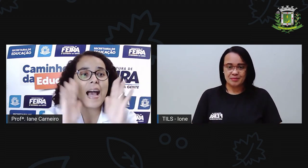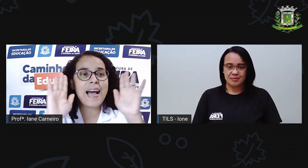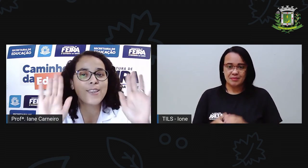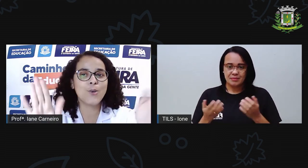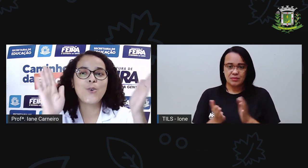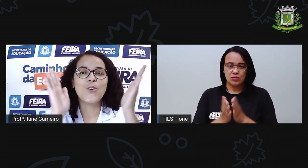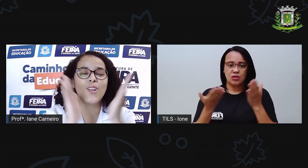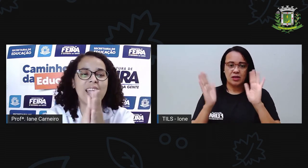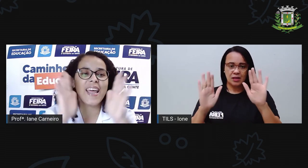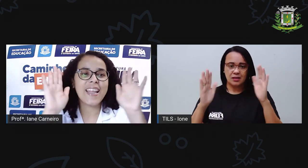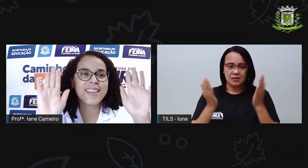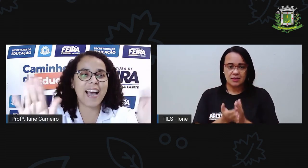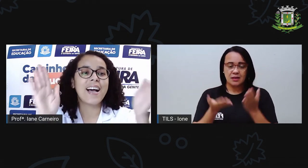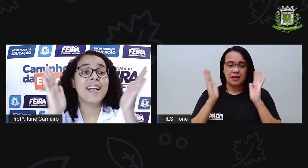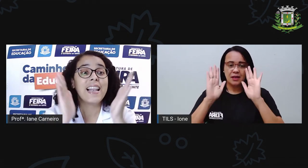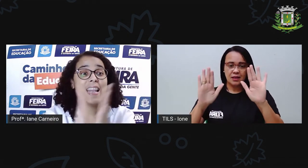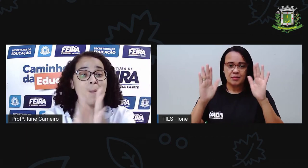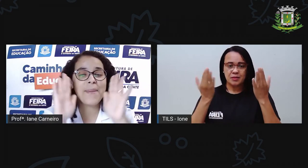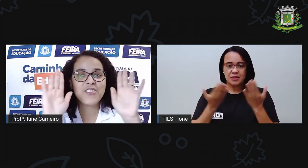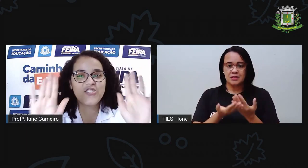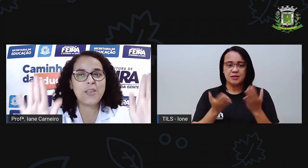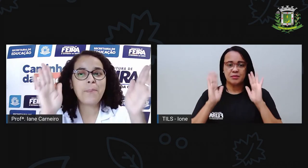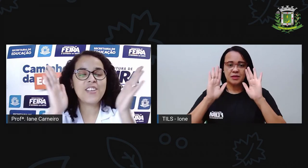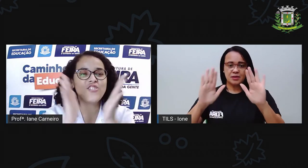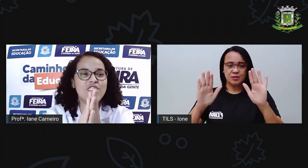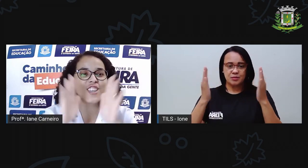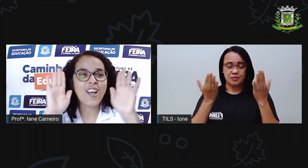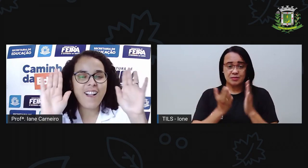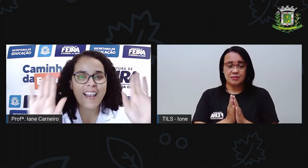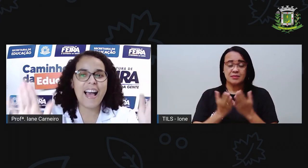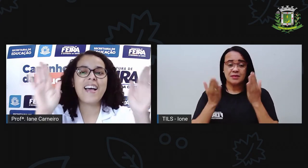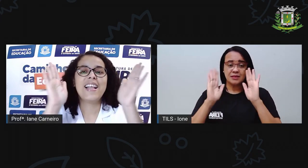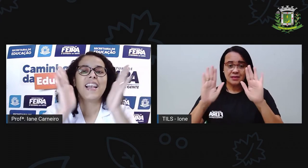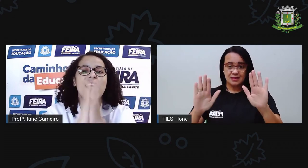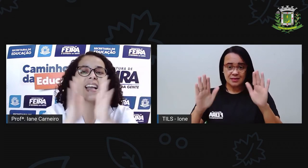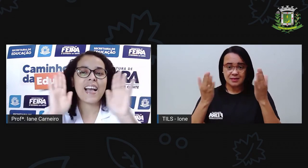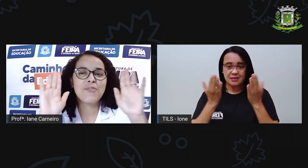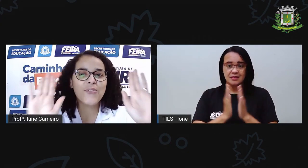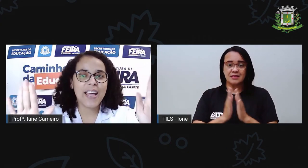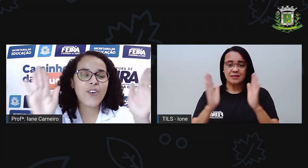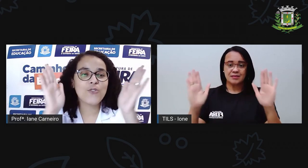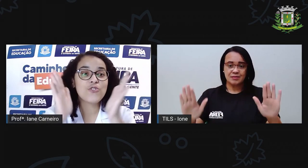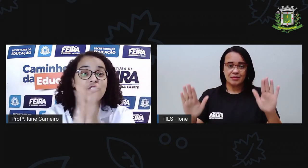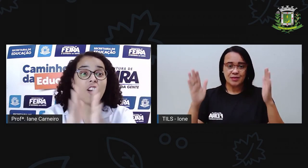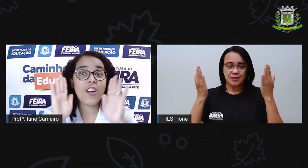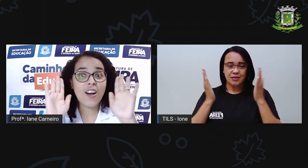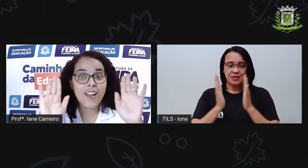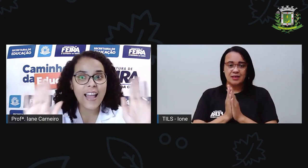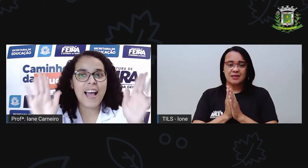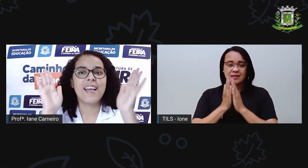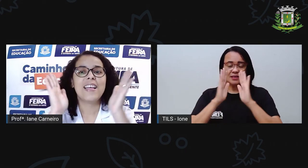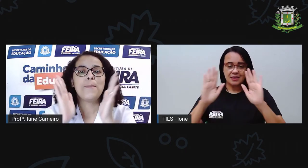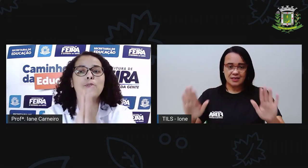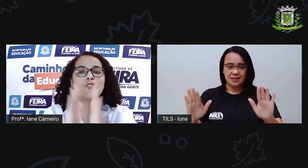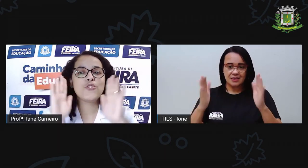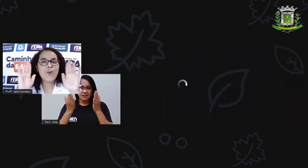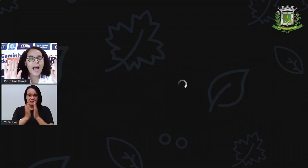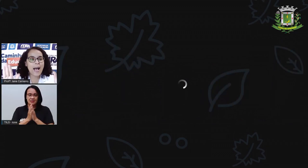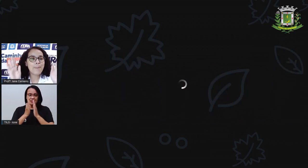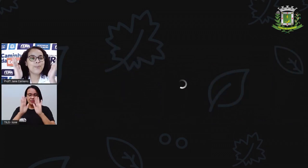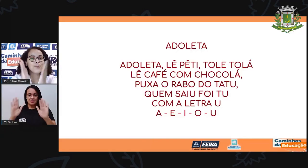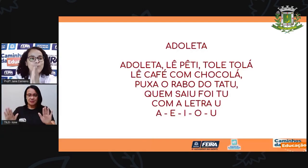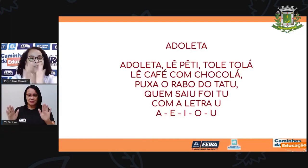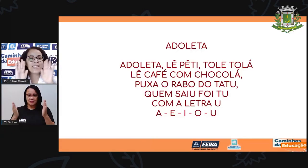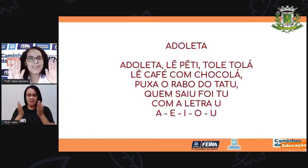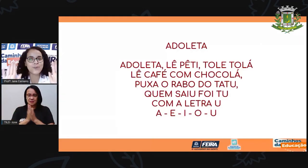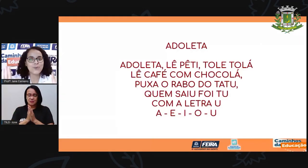A doleta, le petit petit tola, le café com chocolate, puxa o